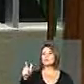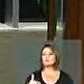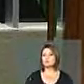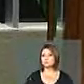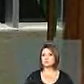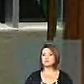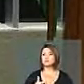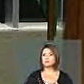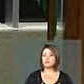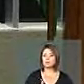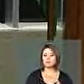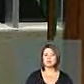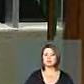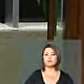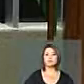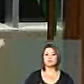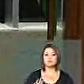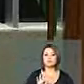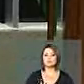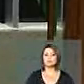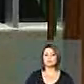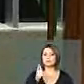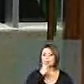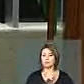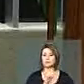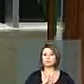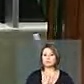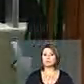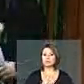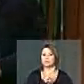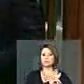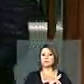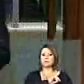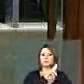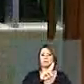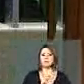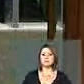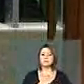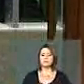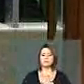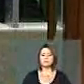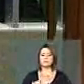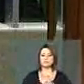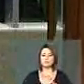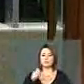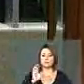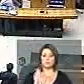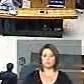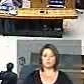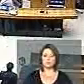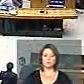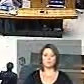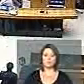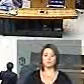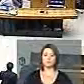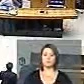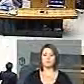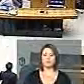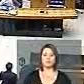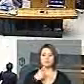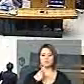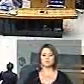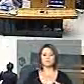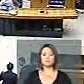instituição por trazer consigo a representatividade do povo brasileiro em realizar o